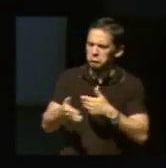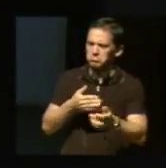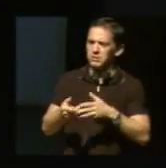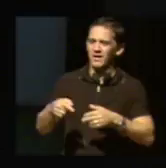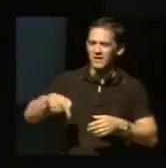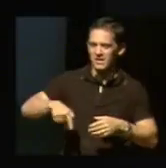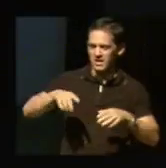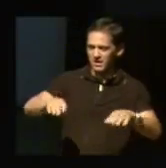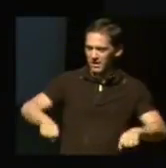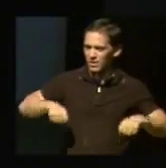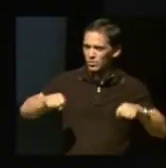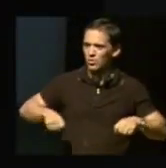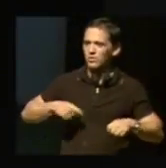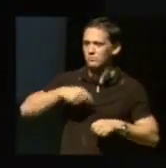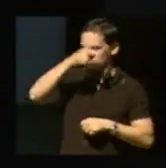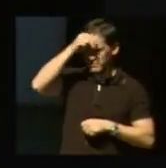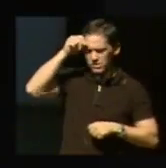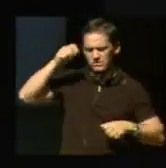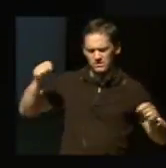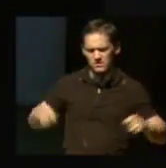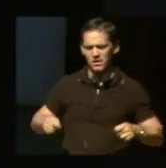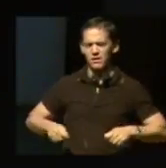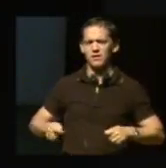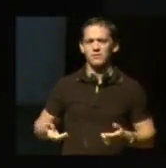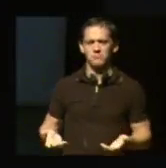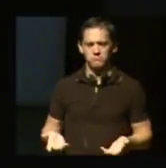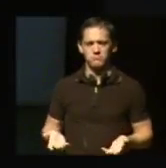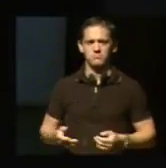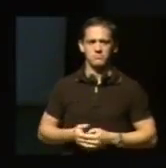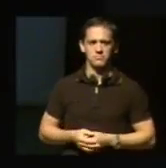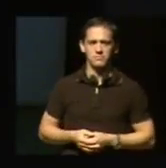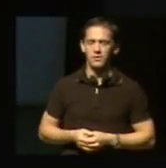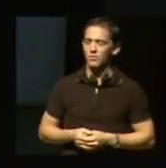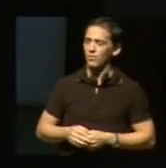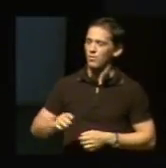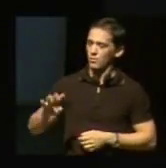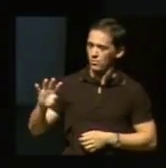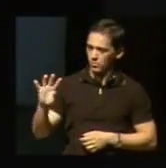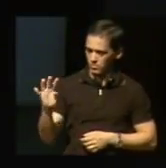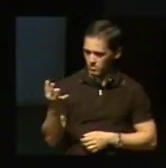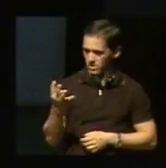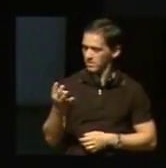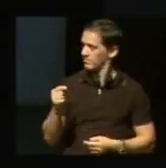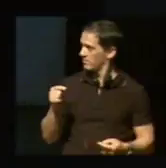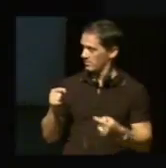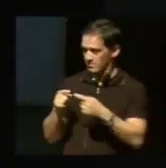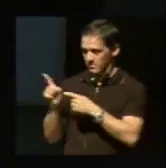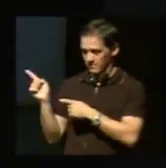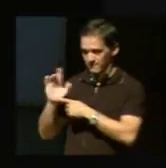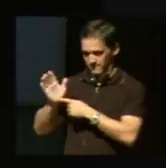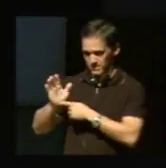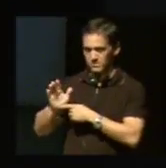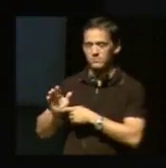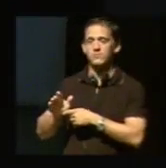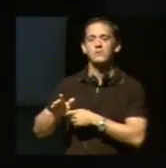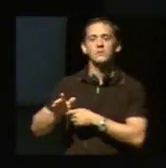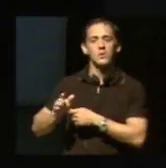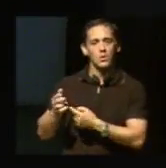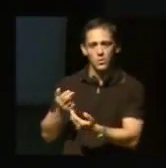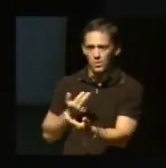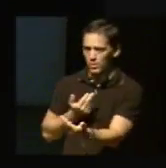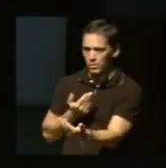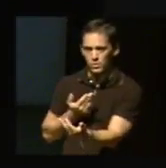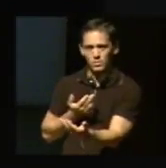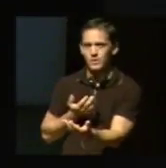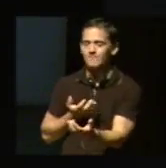administrar Canoas, com 69 anos. E essas quatro pessoas que fizeram esse vídeo aqui também têm essa ansiedade de